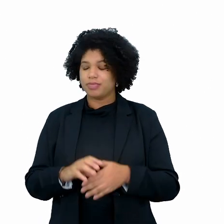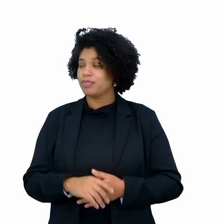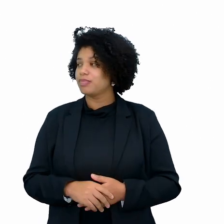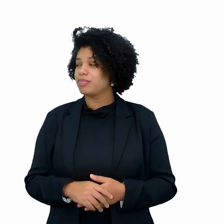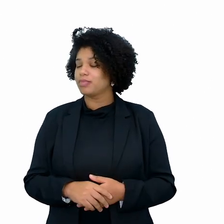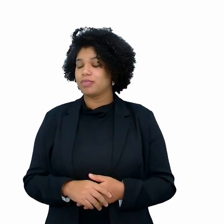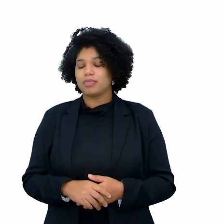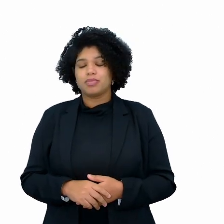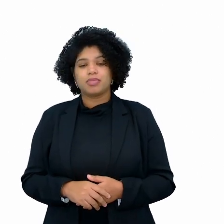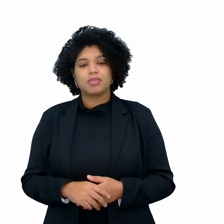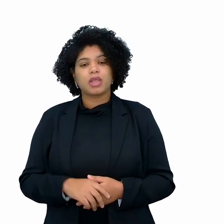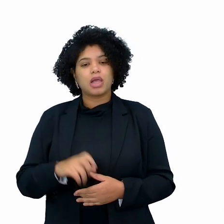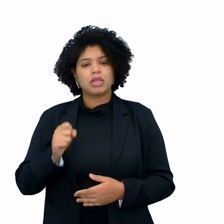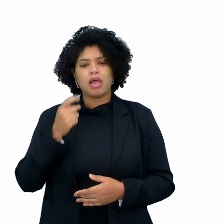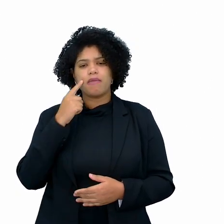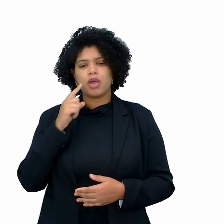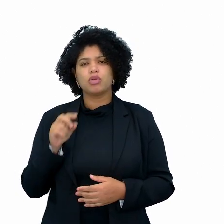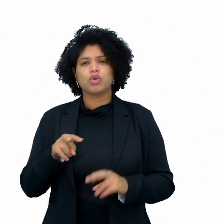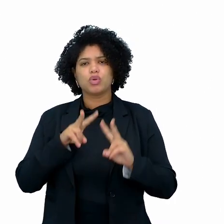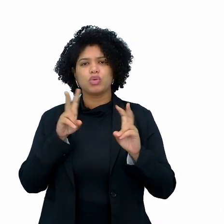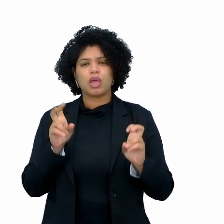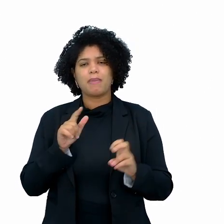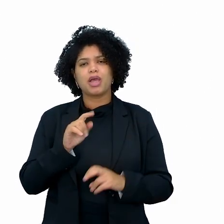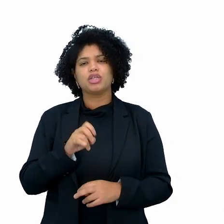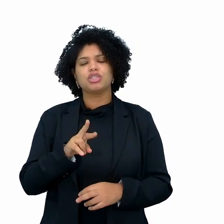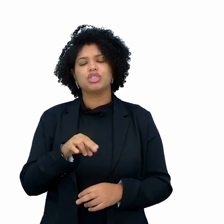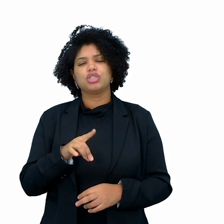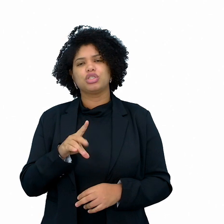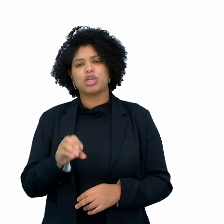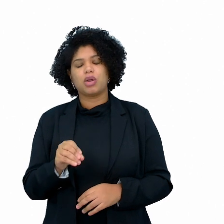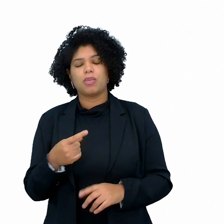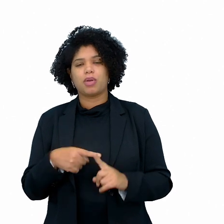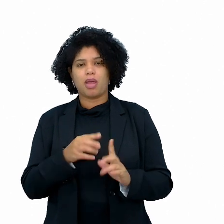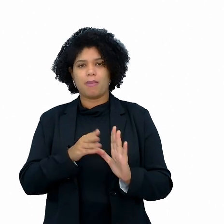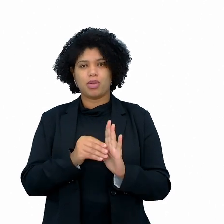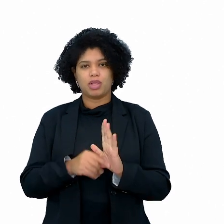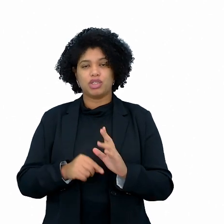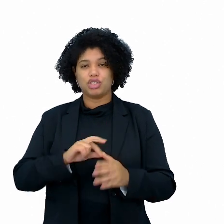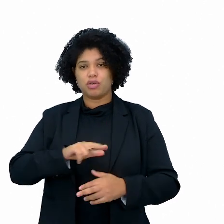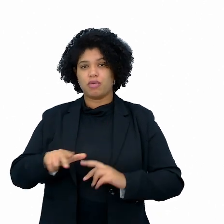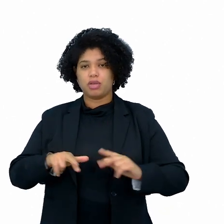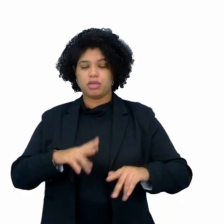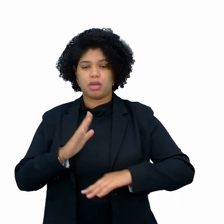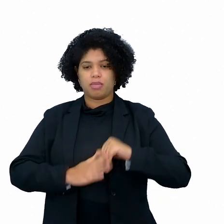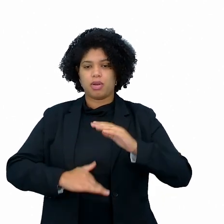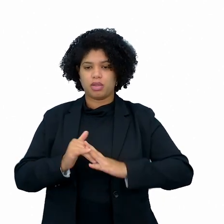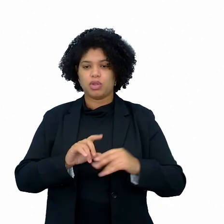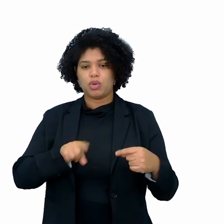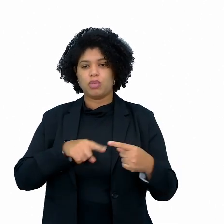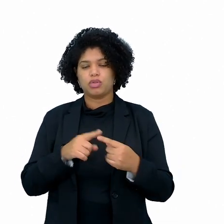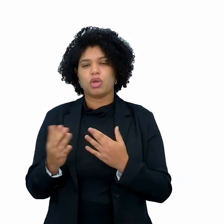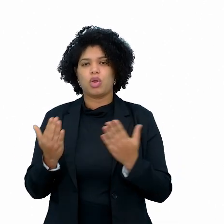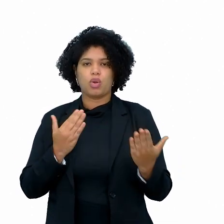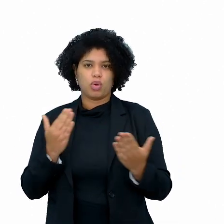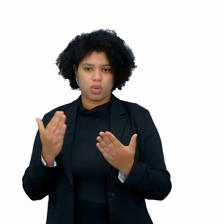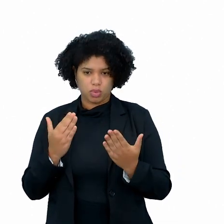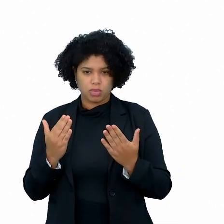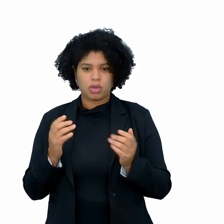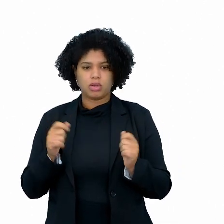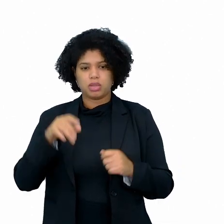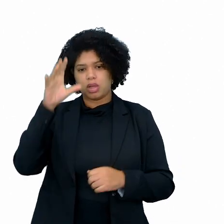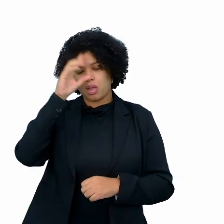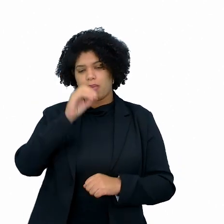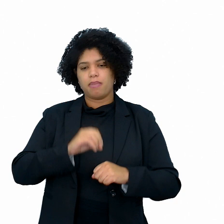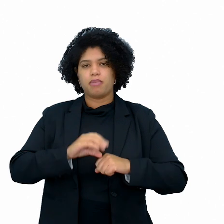possível mudar o tema gerador e aplicar tal abordagem em diferentes habilidades, com o objetivo de comparar e categorizar as